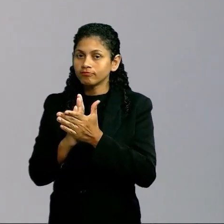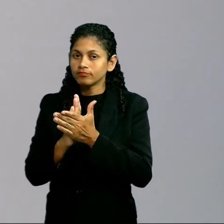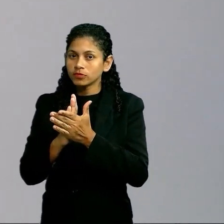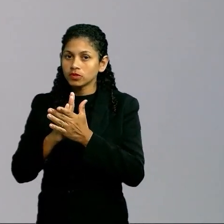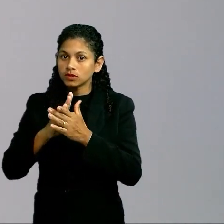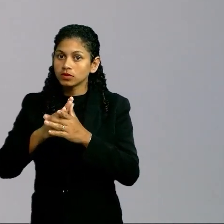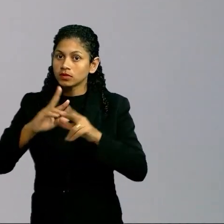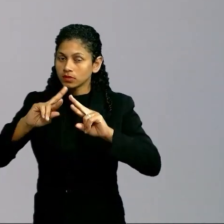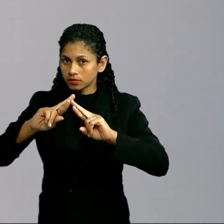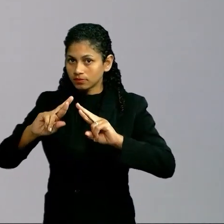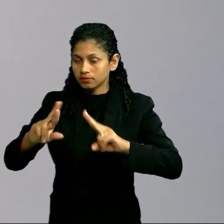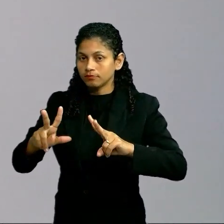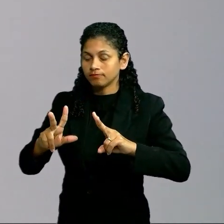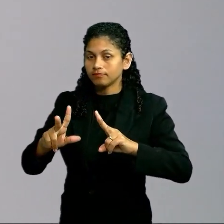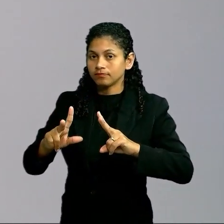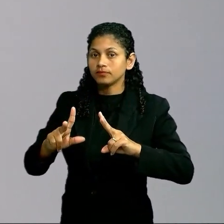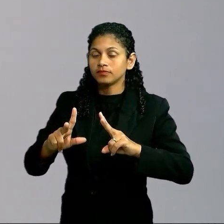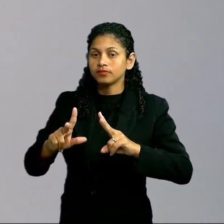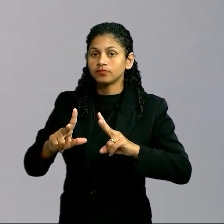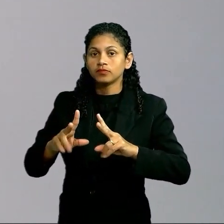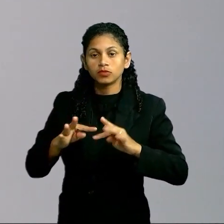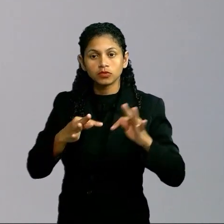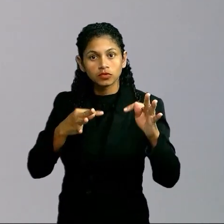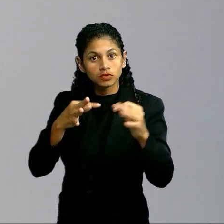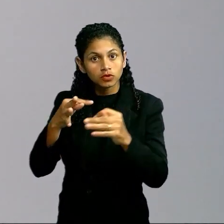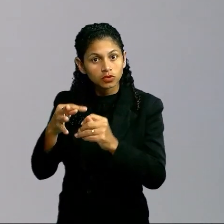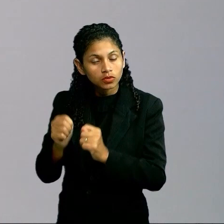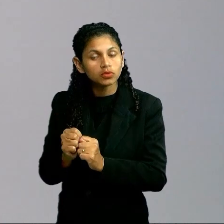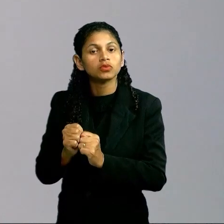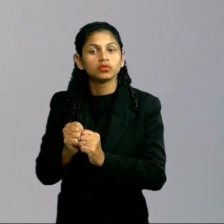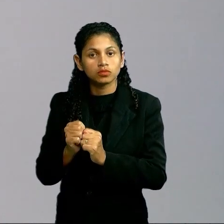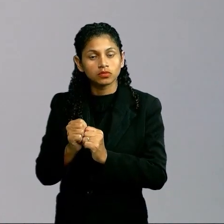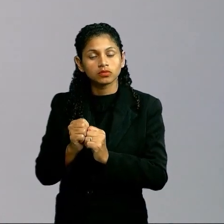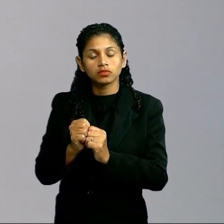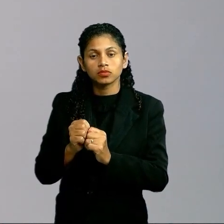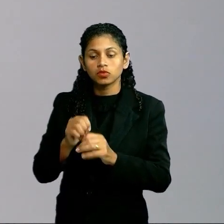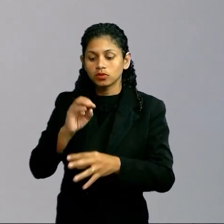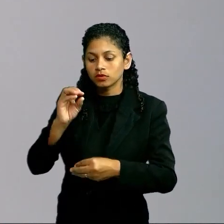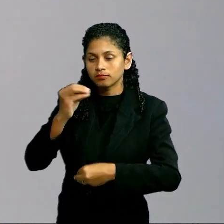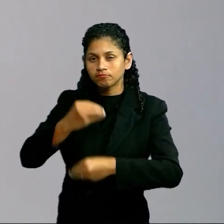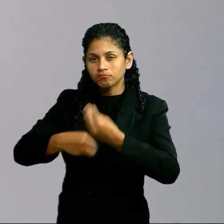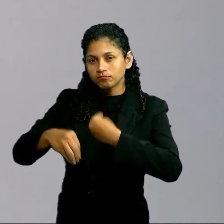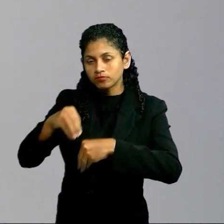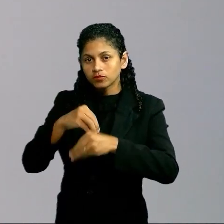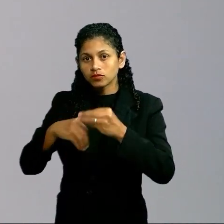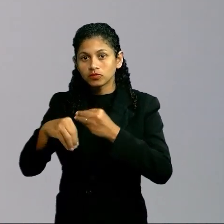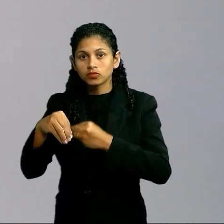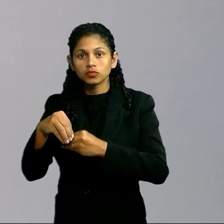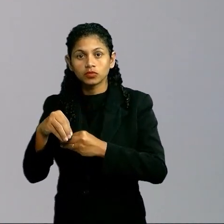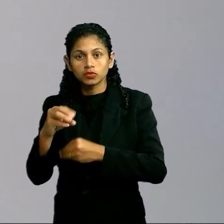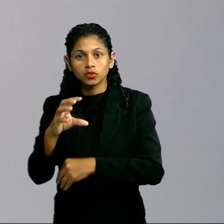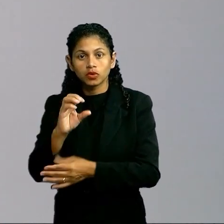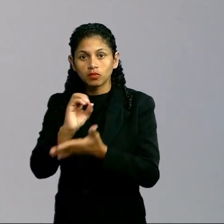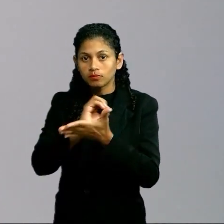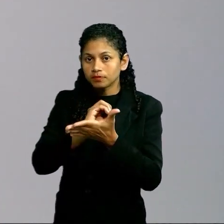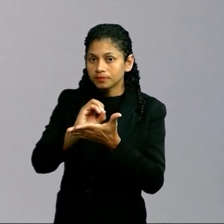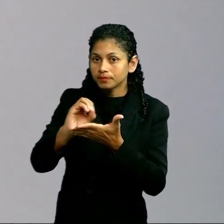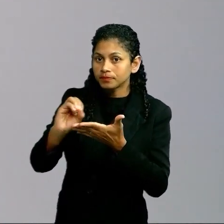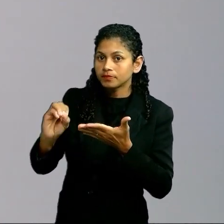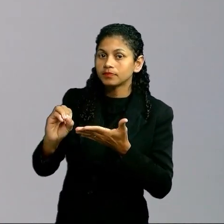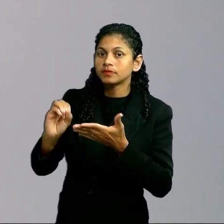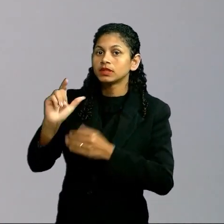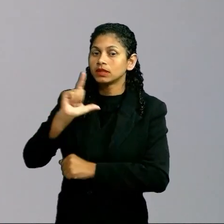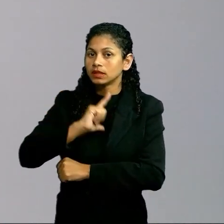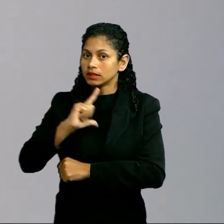carbono é orgânico, mas todo composto orgânico é obrigatoriamente necessário existir um átomo de carbono. Como